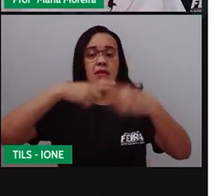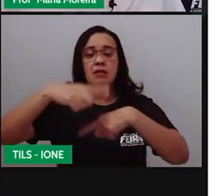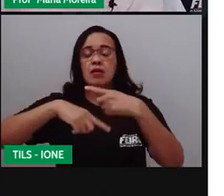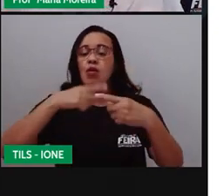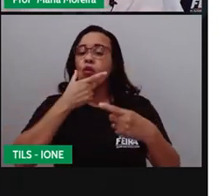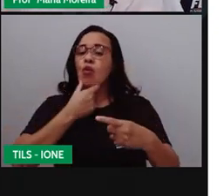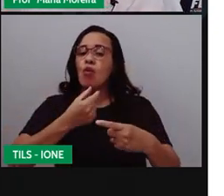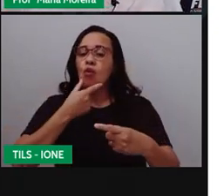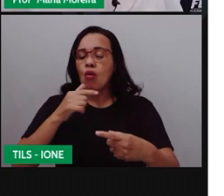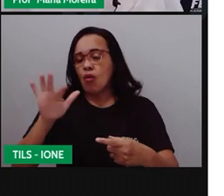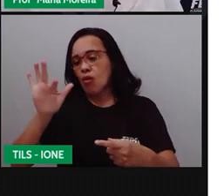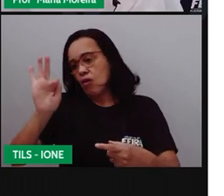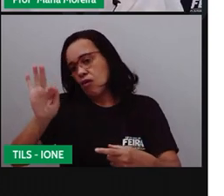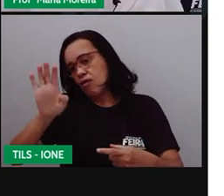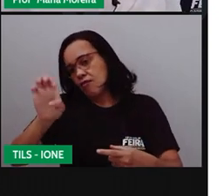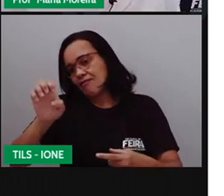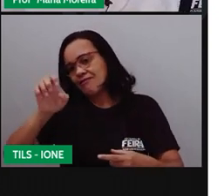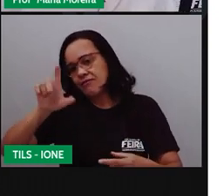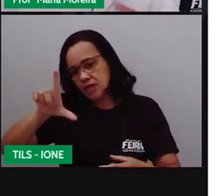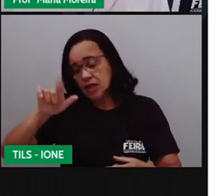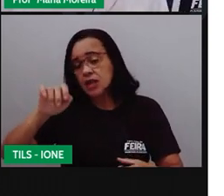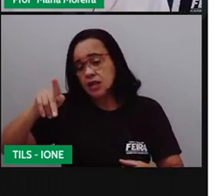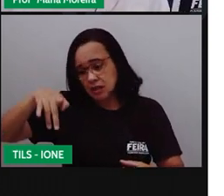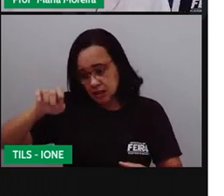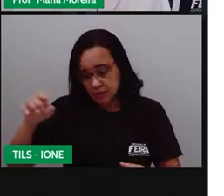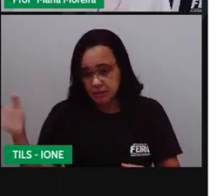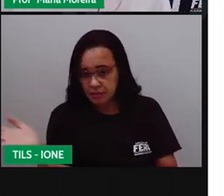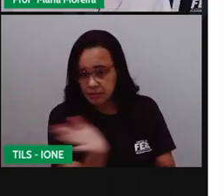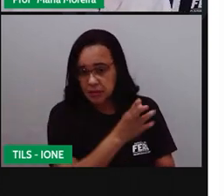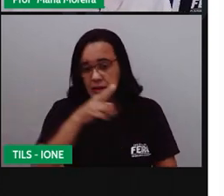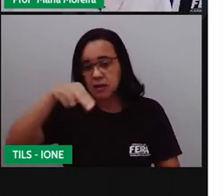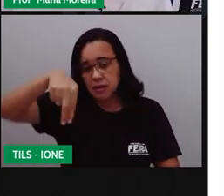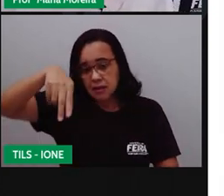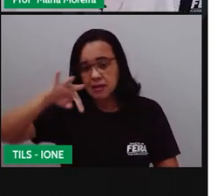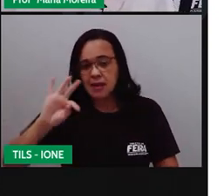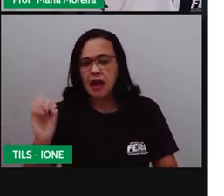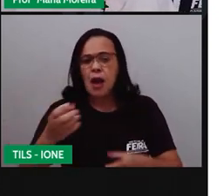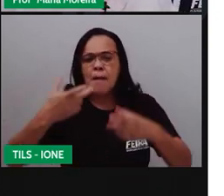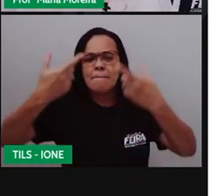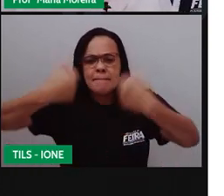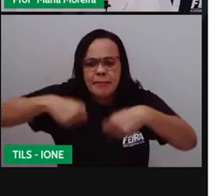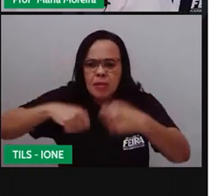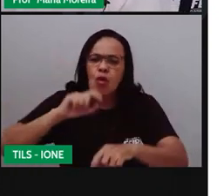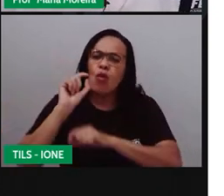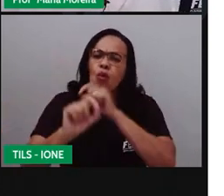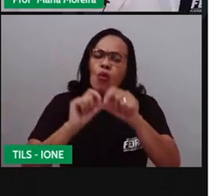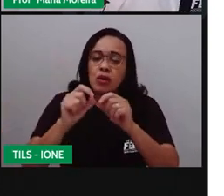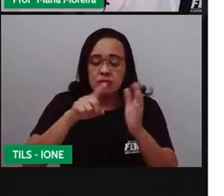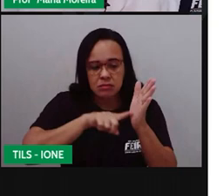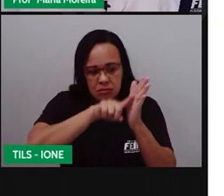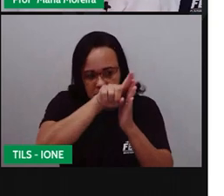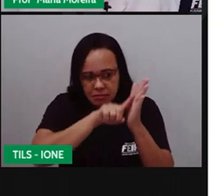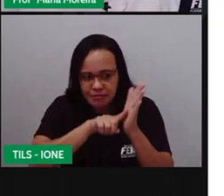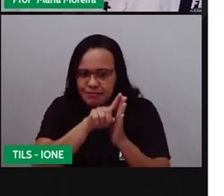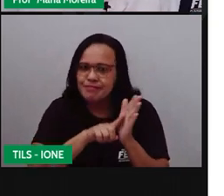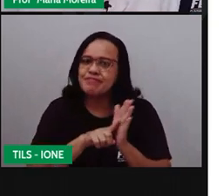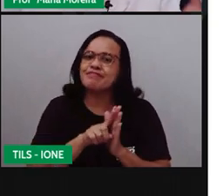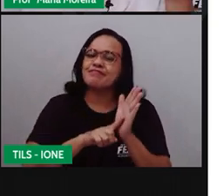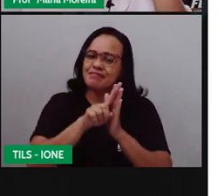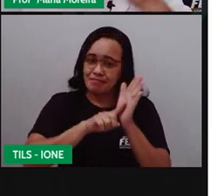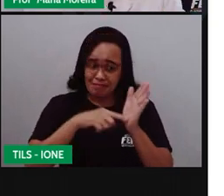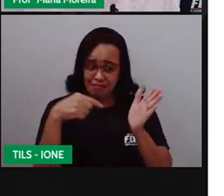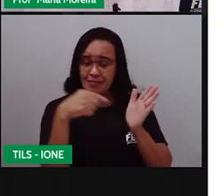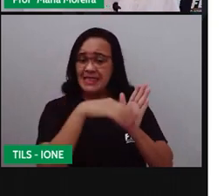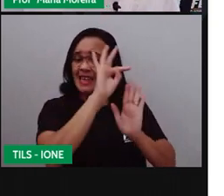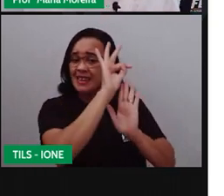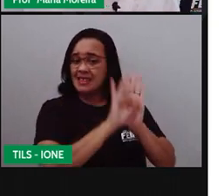querer ler? Ninguém. Então, se eu vou escrever sobre Felipe Neto, eu preciso pesquisar para escrever um texto, e esse texto